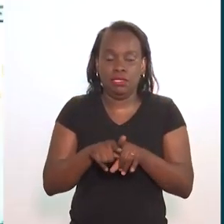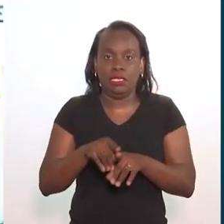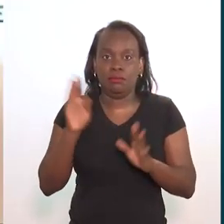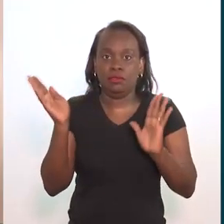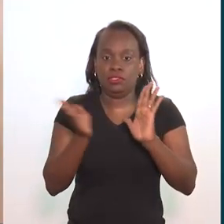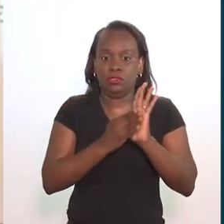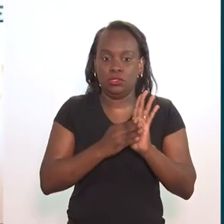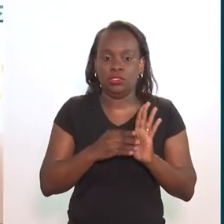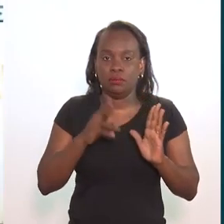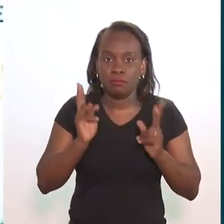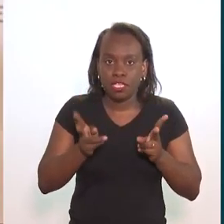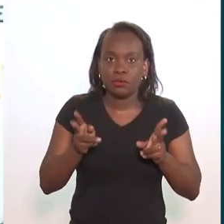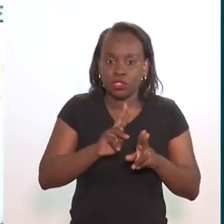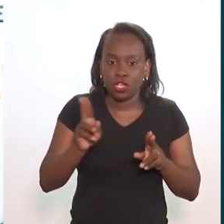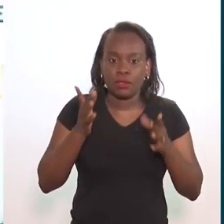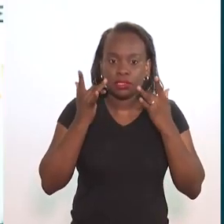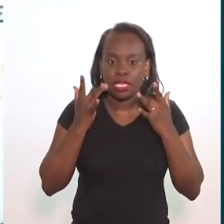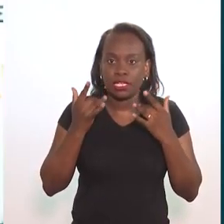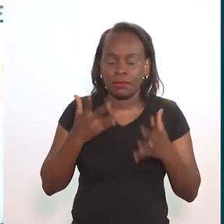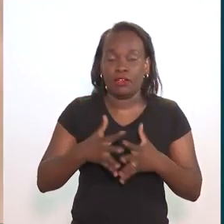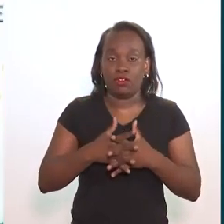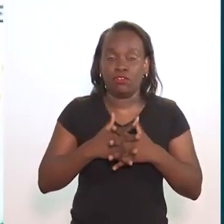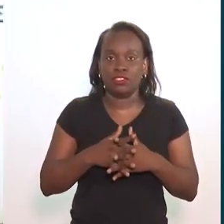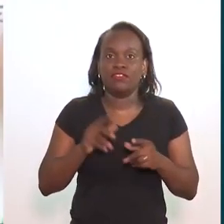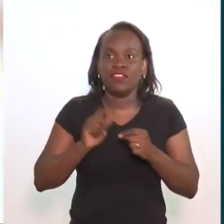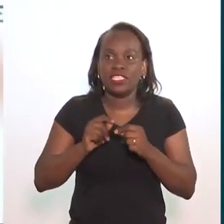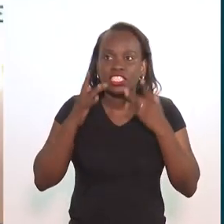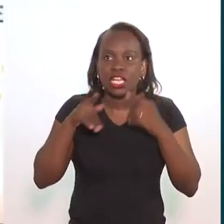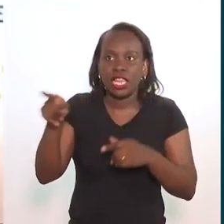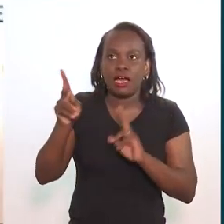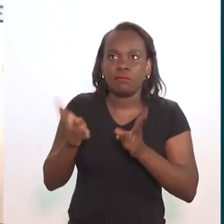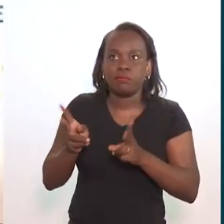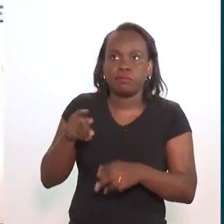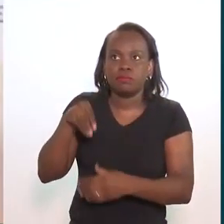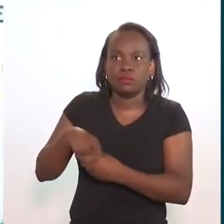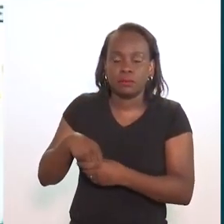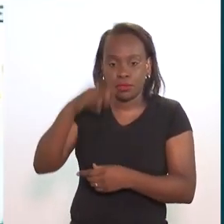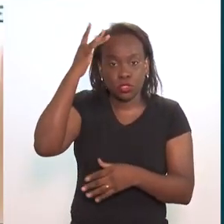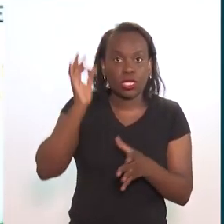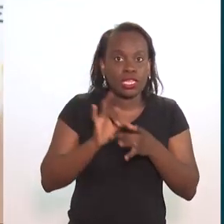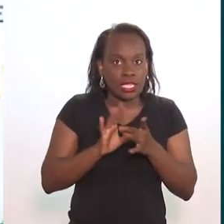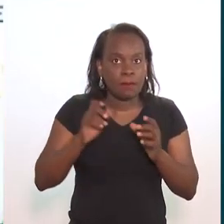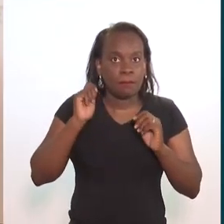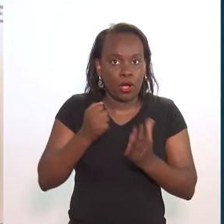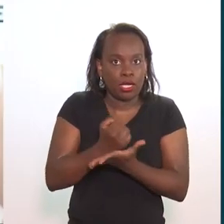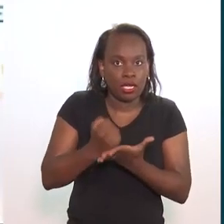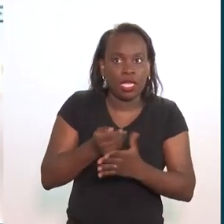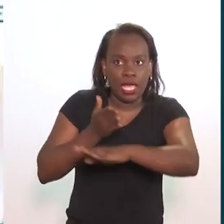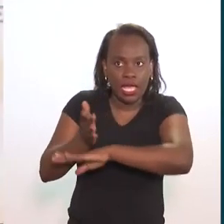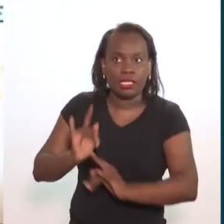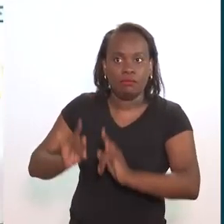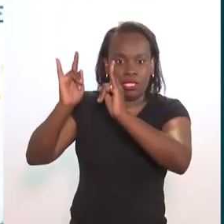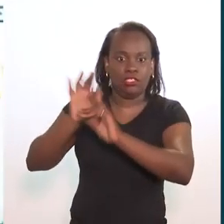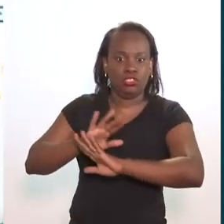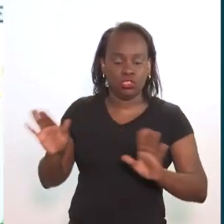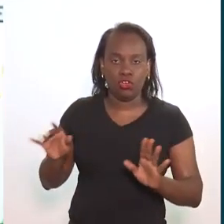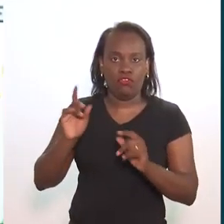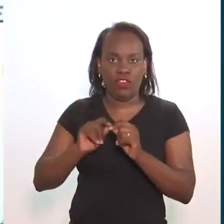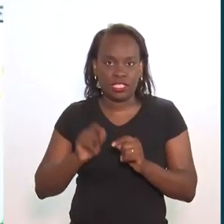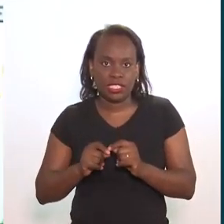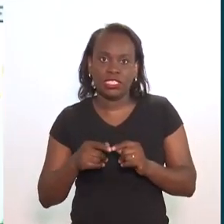também se deu o mesmo nome. Para a gente confundir, só pode fazer teatro lá. Só os autorizados poderão entrar naquele